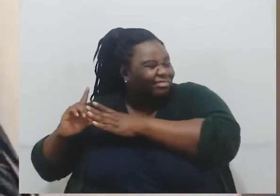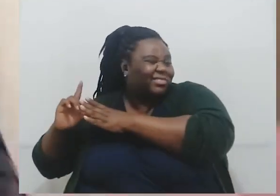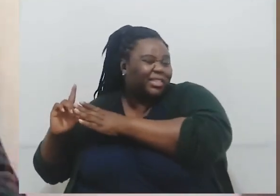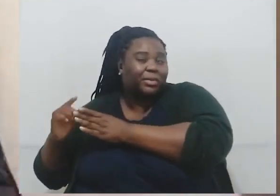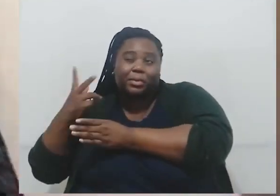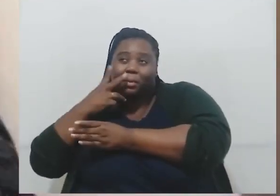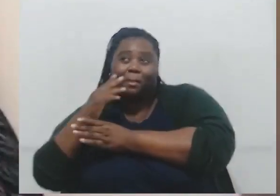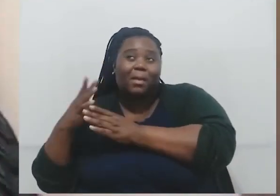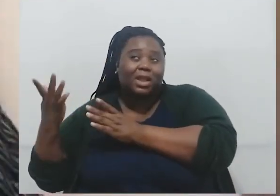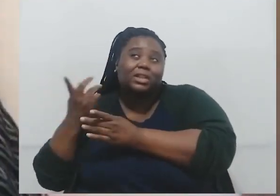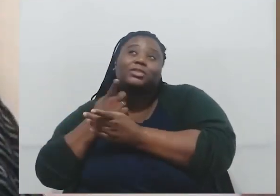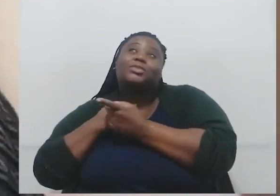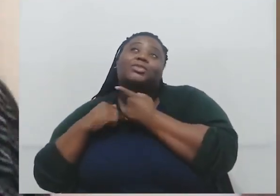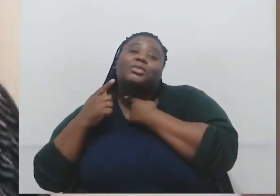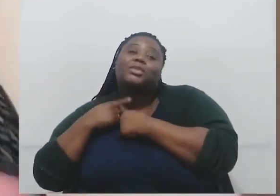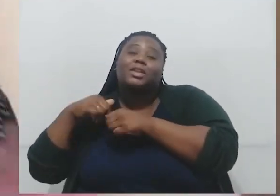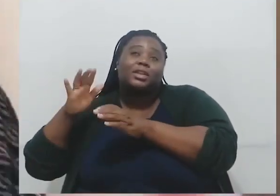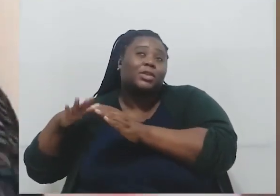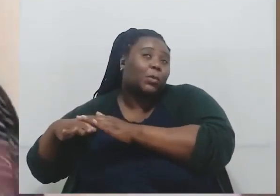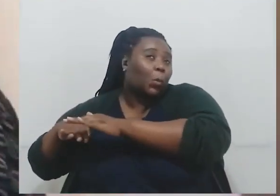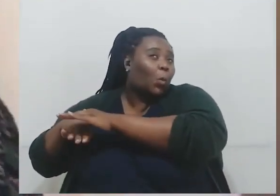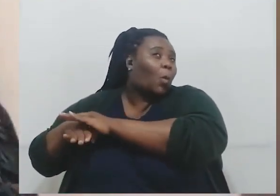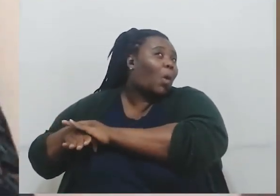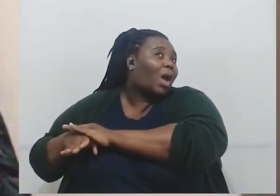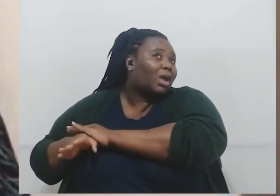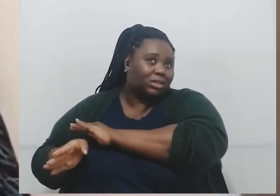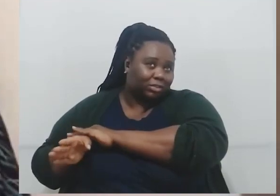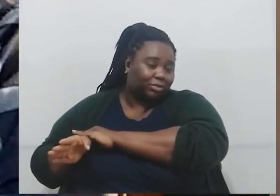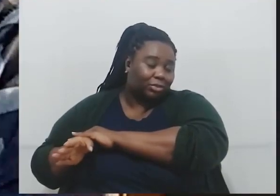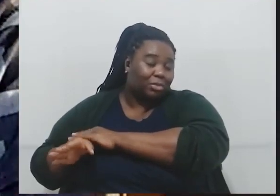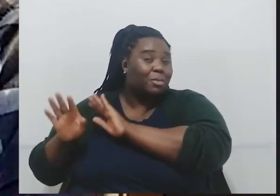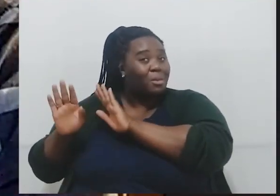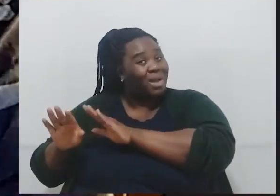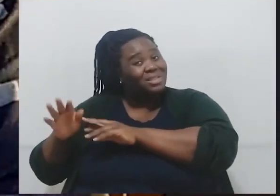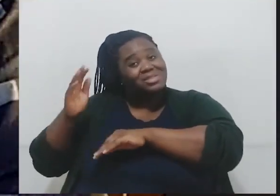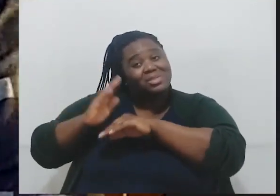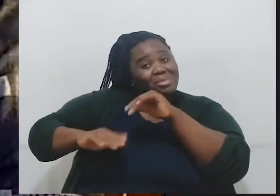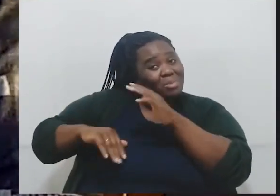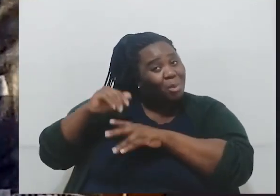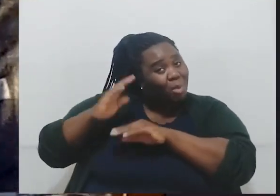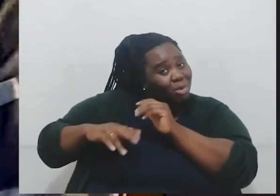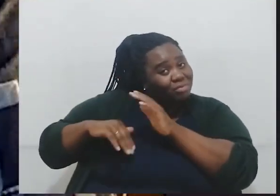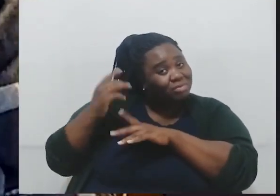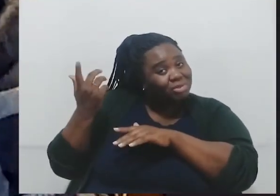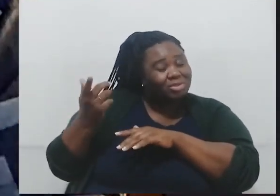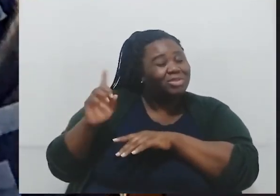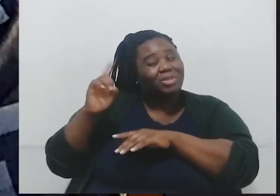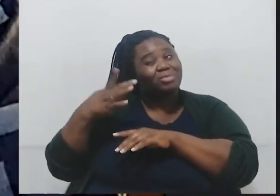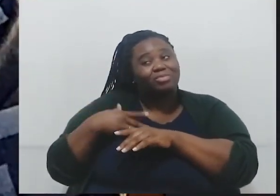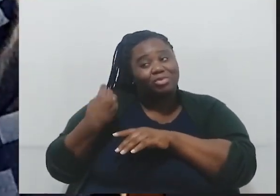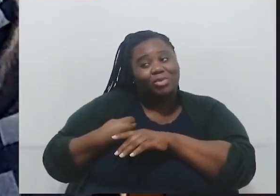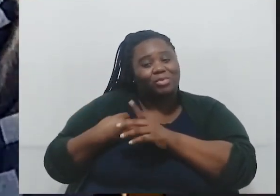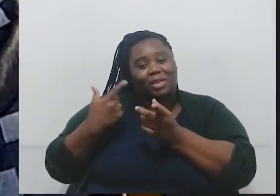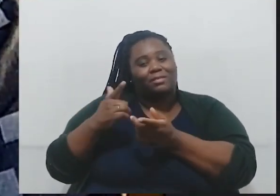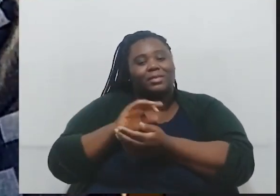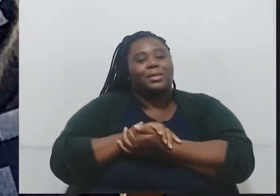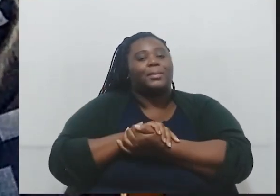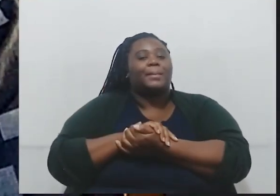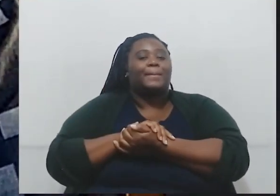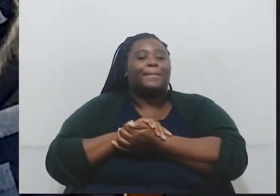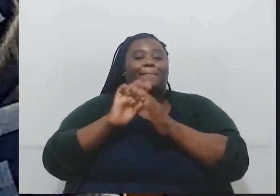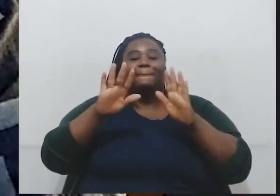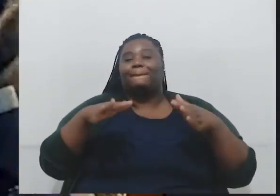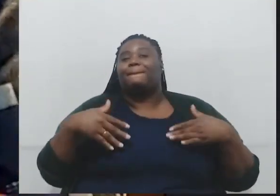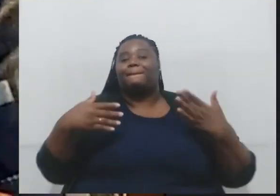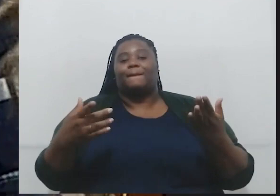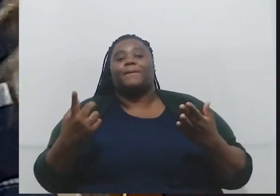gaveta, mas que ele não, profissionalmente, ele não sai dali. Então, assim, a gente vai jogando com isso, né,